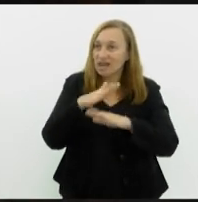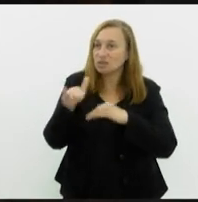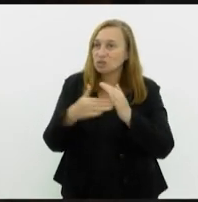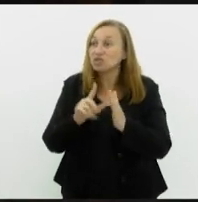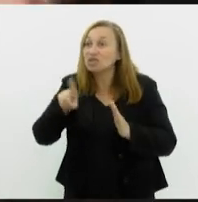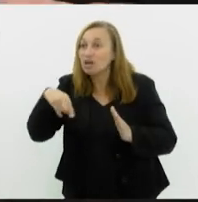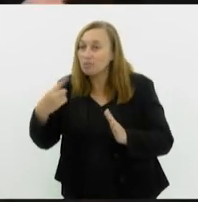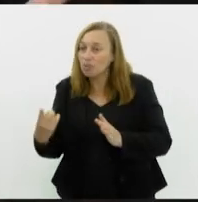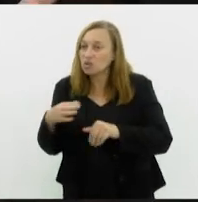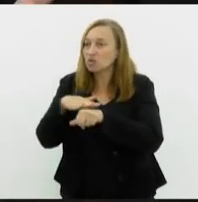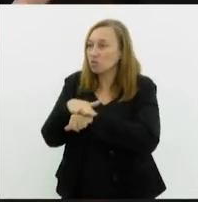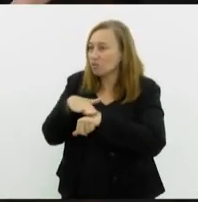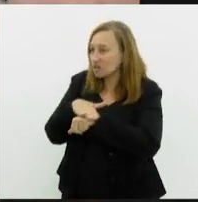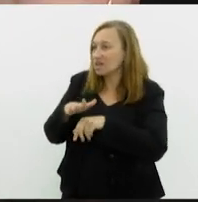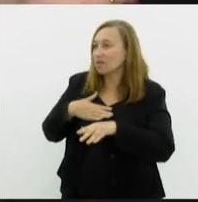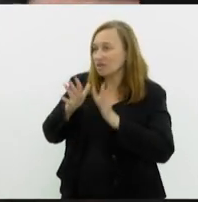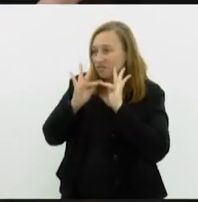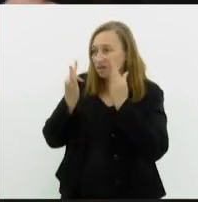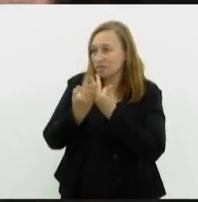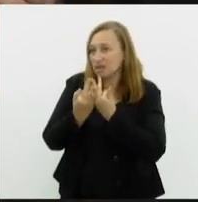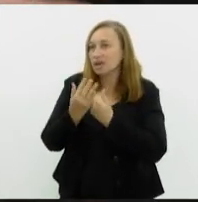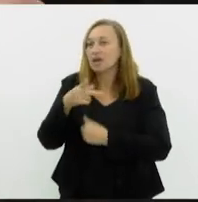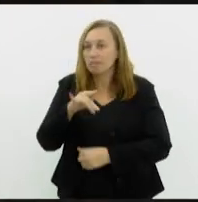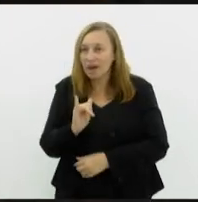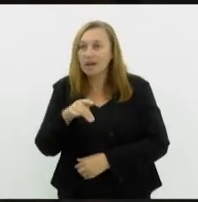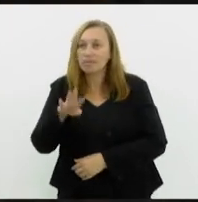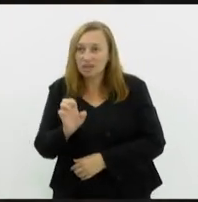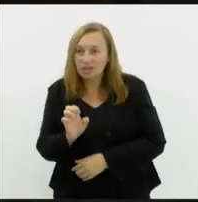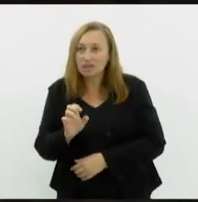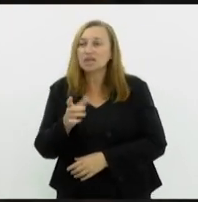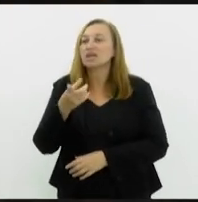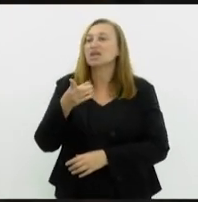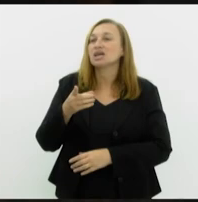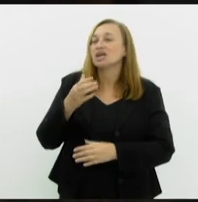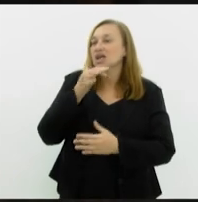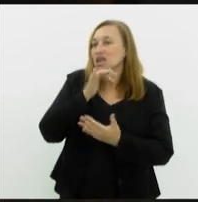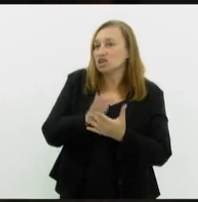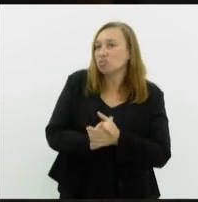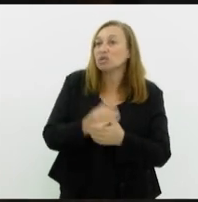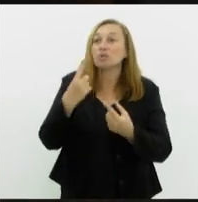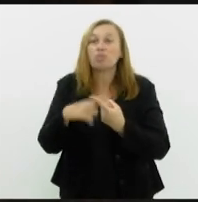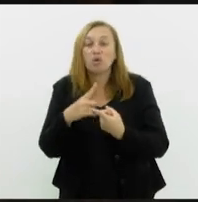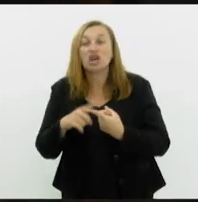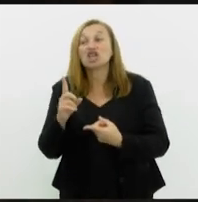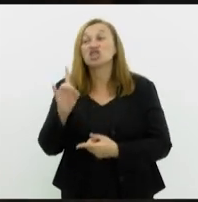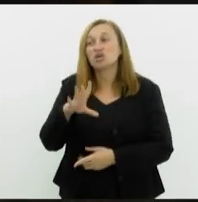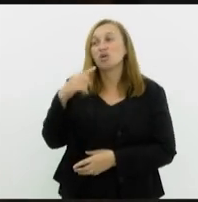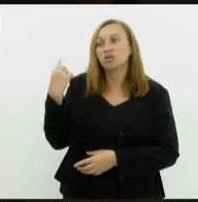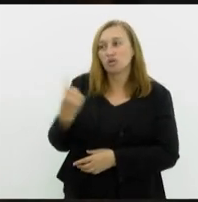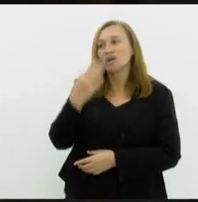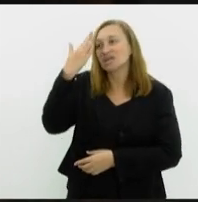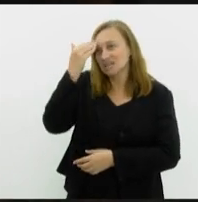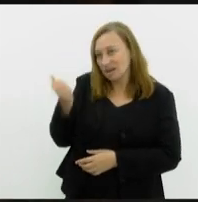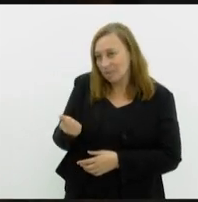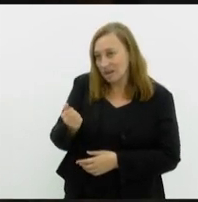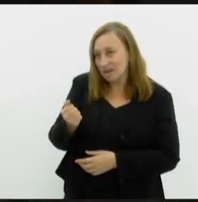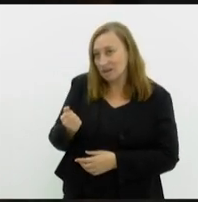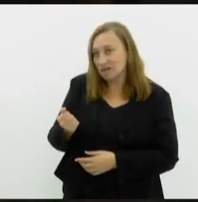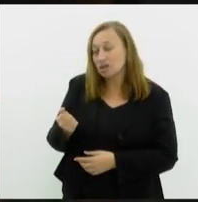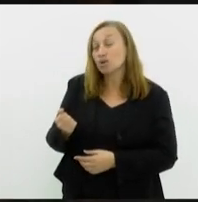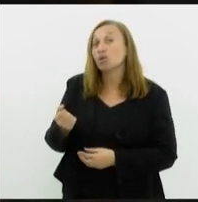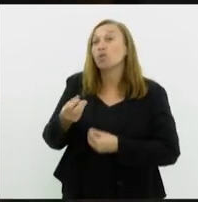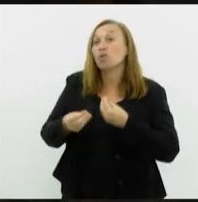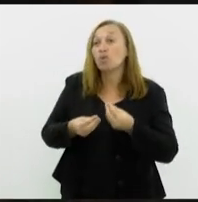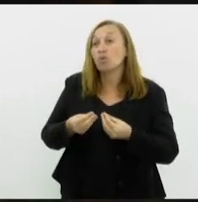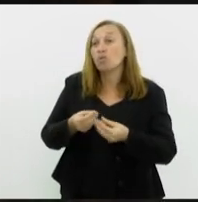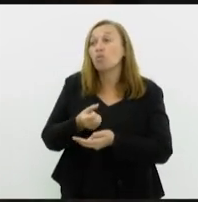depois que eu tive essa conversa com a minha família, com meu pai, com a minha mãe, com a minha esposa, porque só nós sabemos as renúncias que nós temos